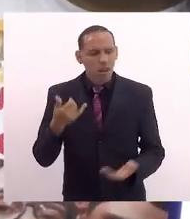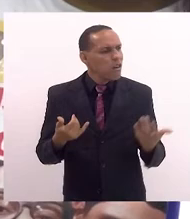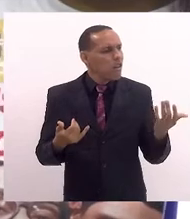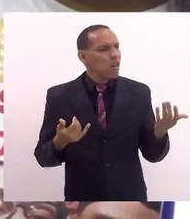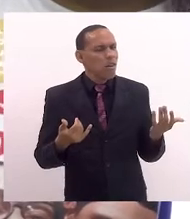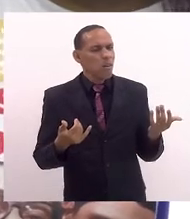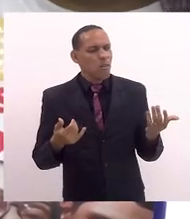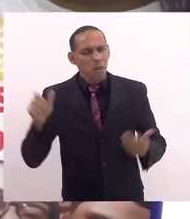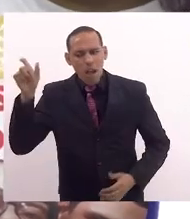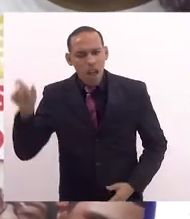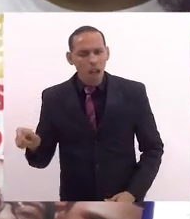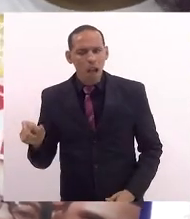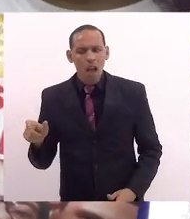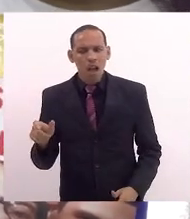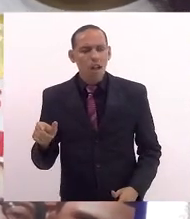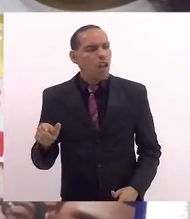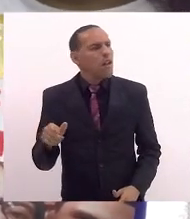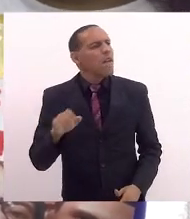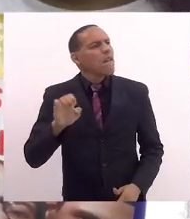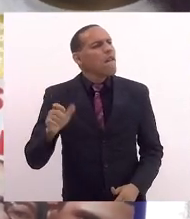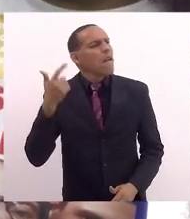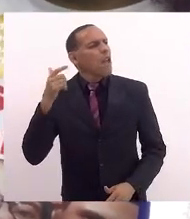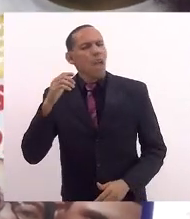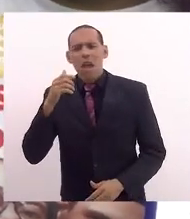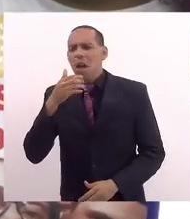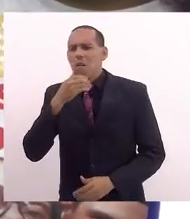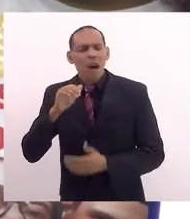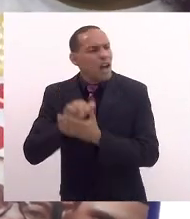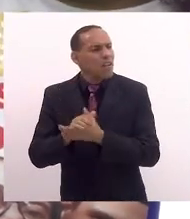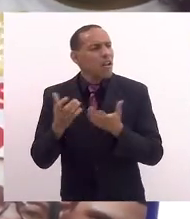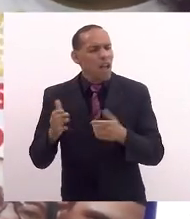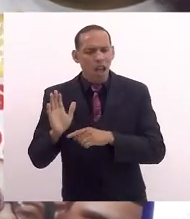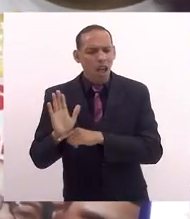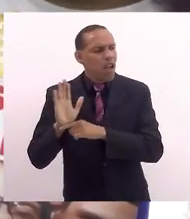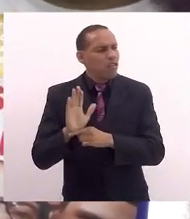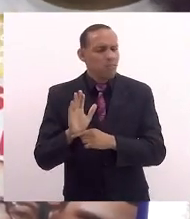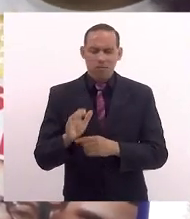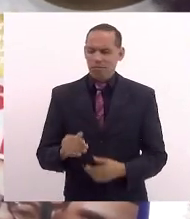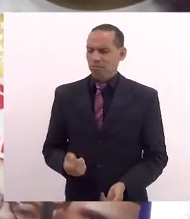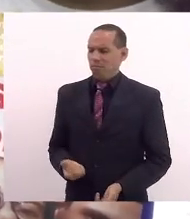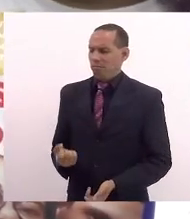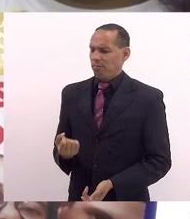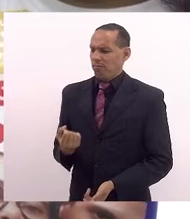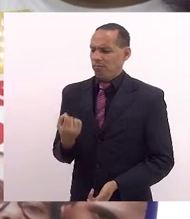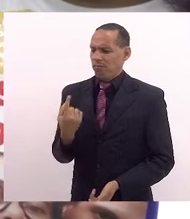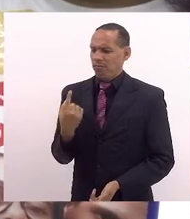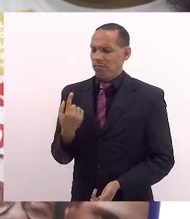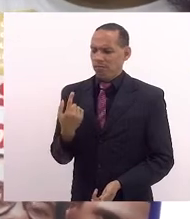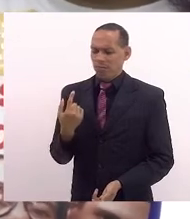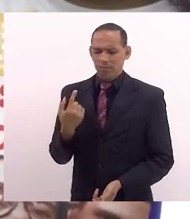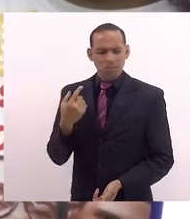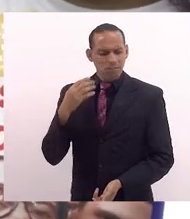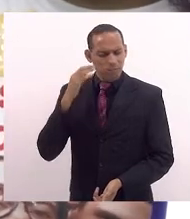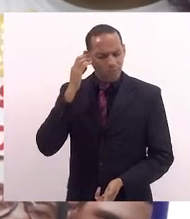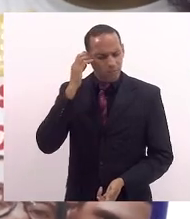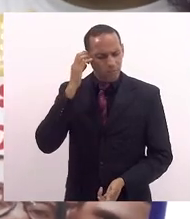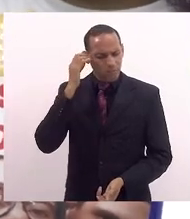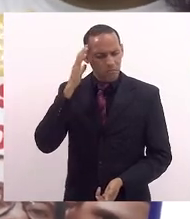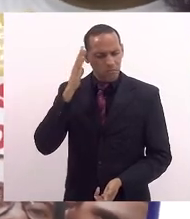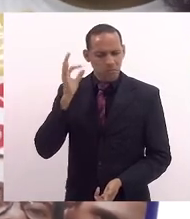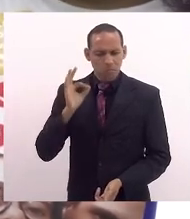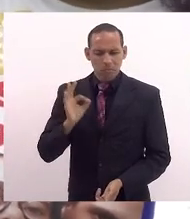Falou que, pedindo ajuda pro ex-marido dela. Eu fiquei meio assim, não entendi que tava bem o que estava